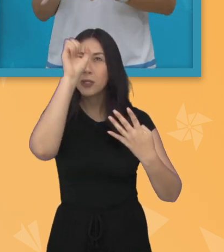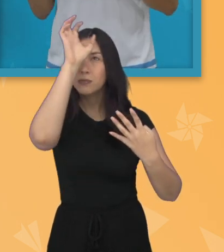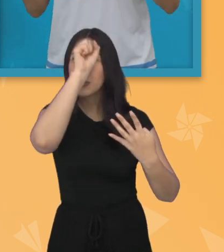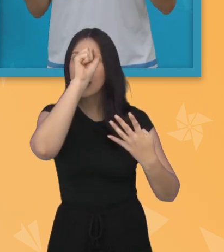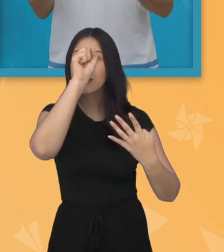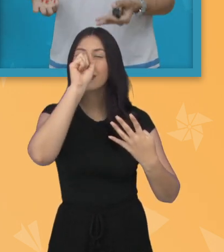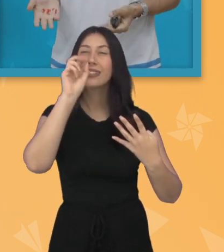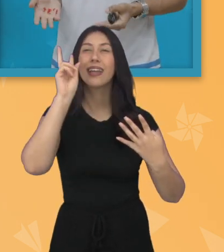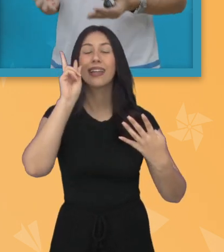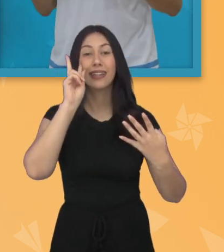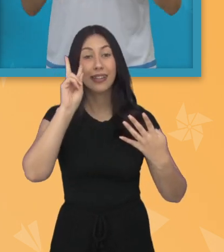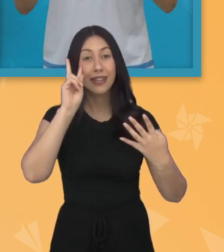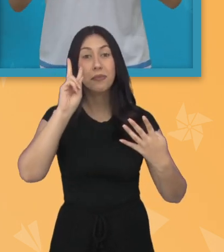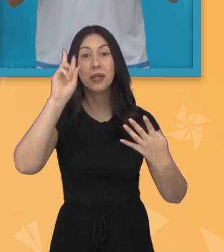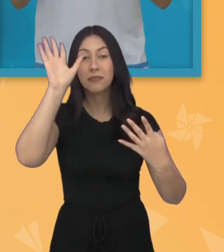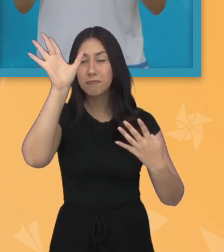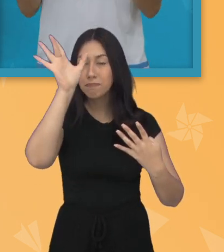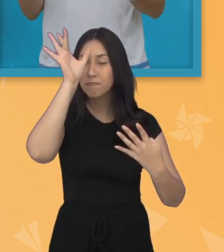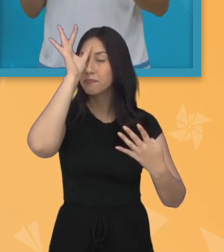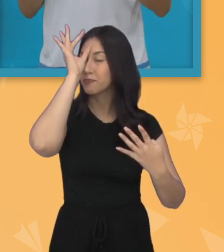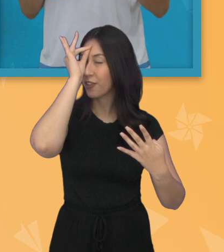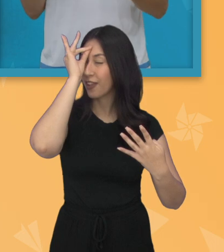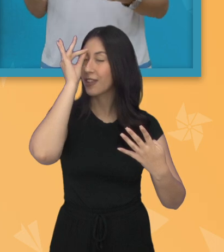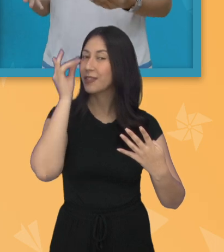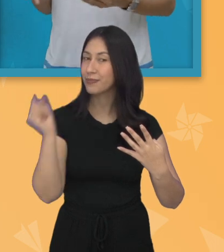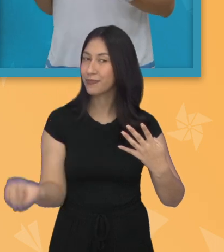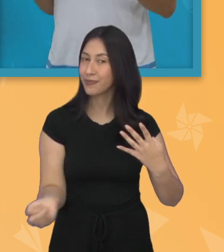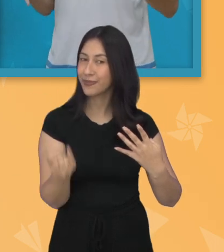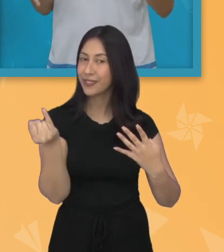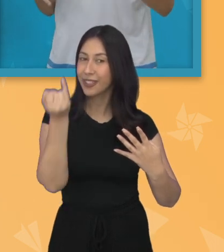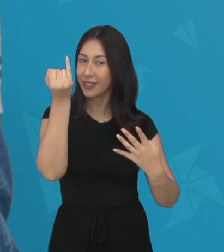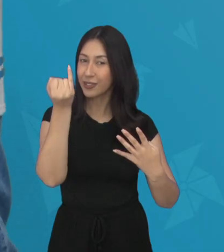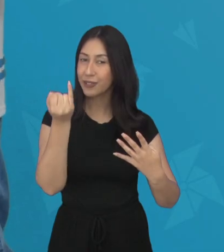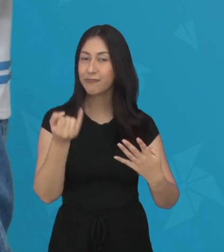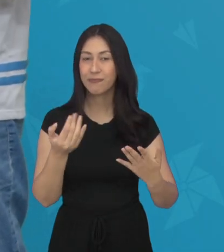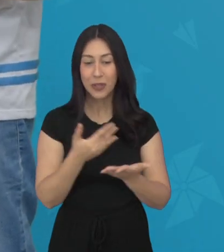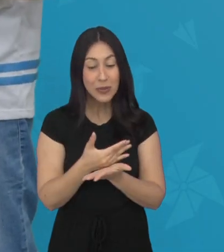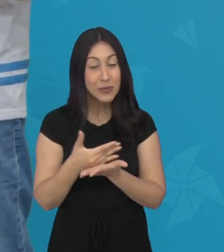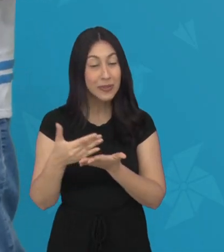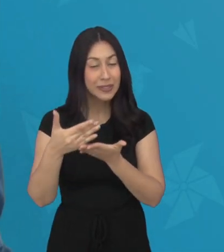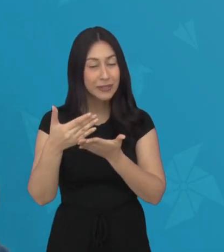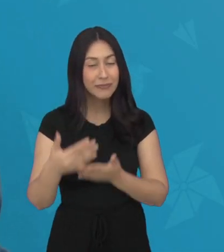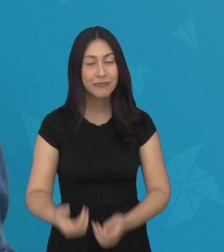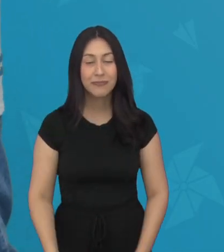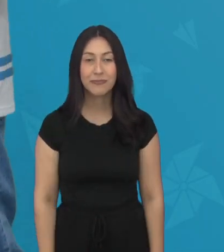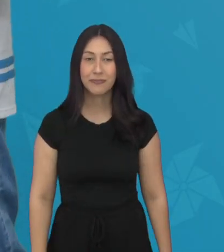hoje, porque ver o conteúdo em si nunca é demais, tudo bem? Então vem comigo aqui.